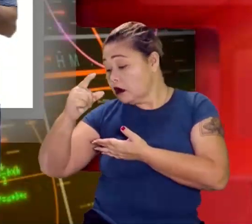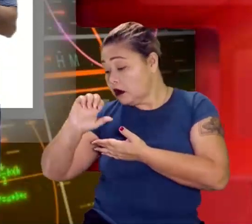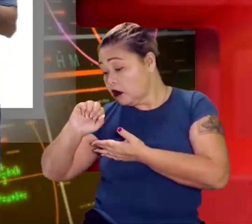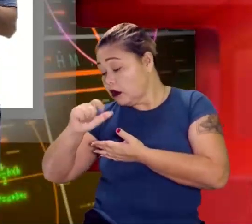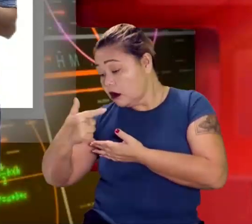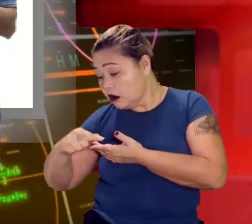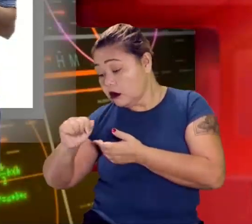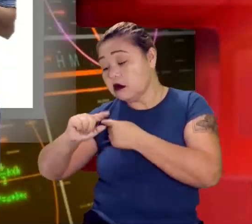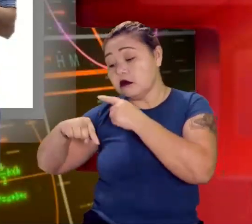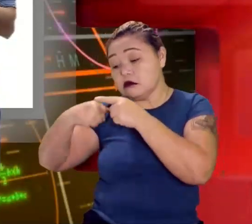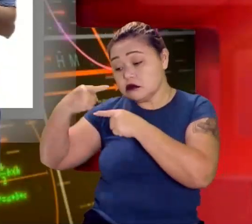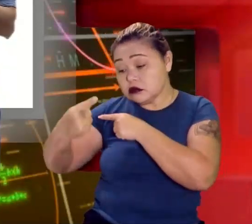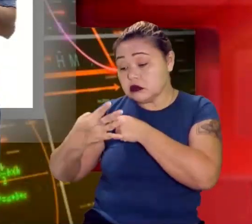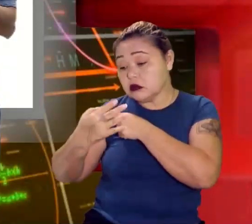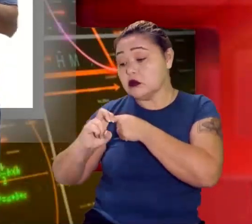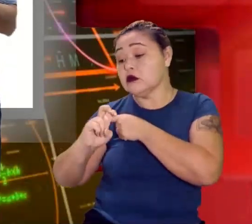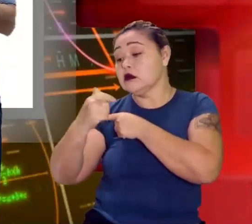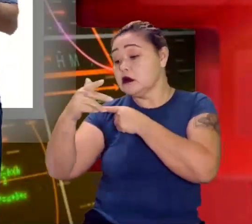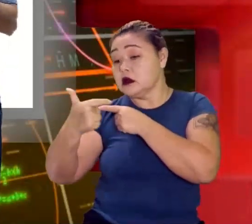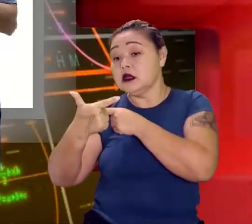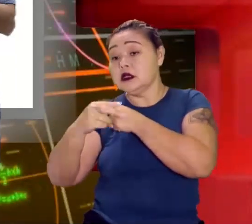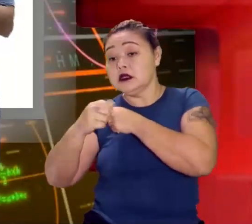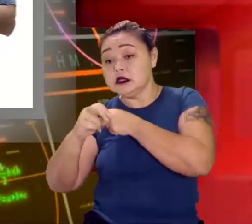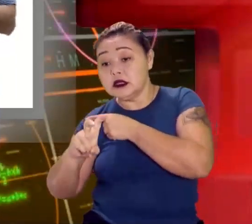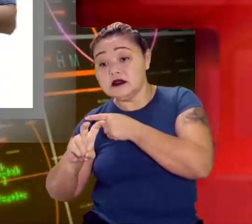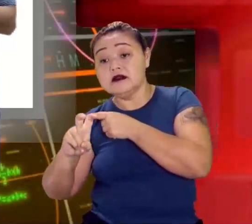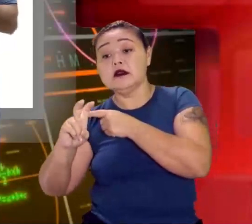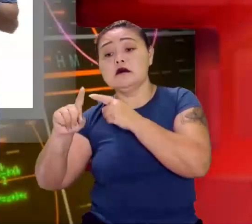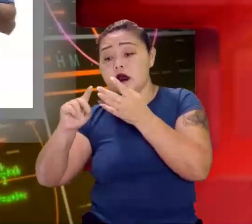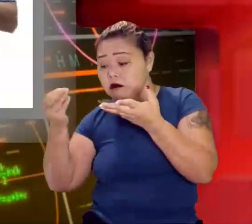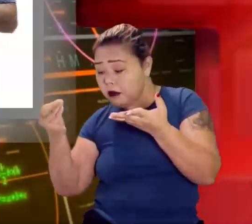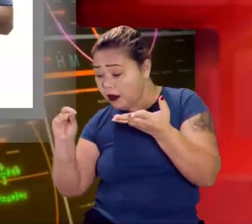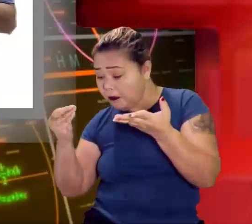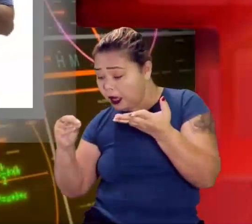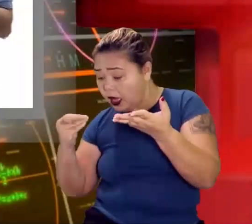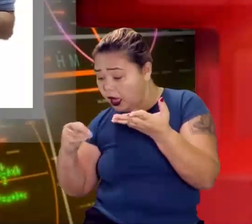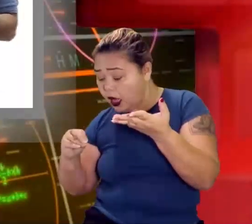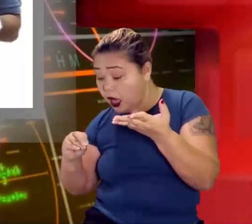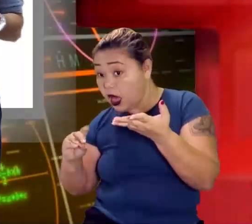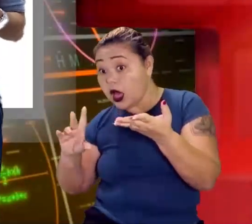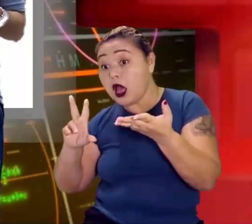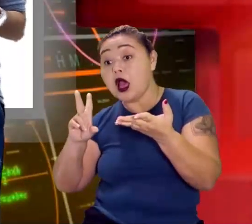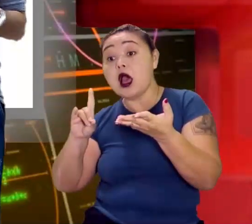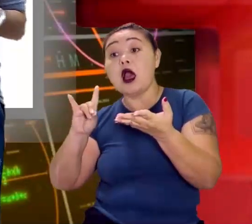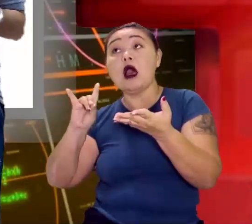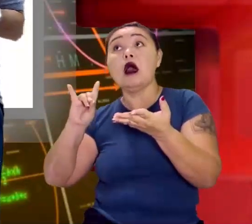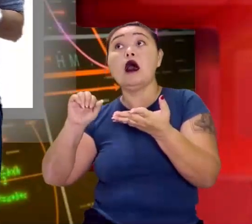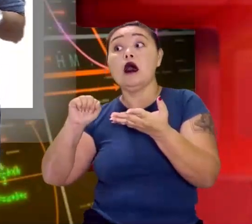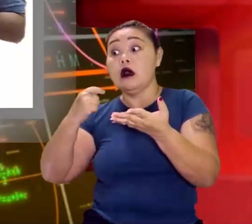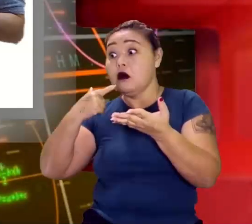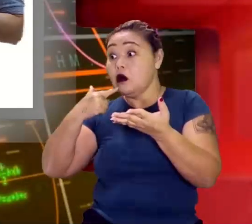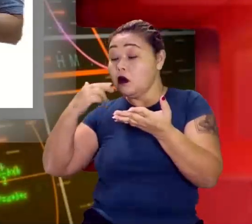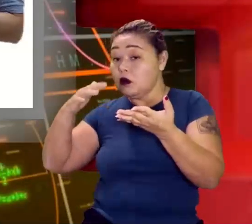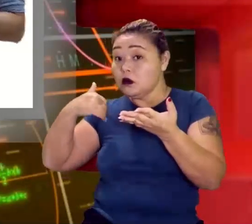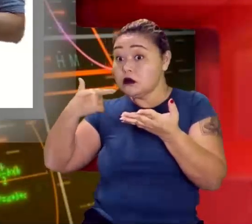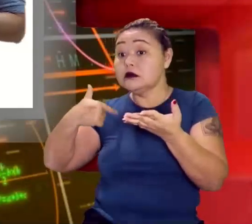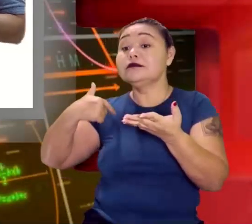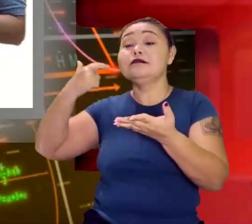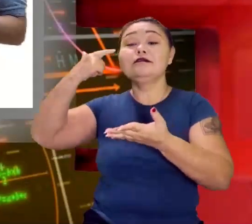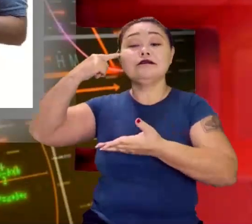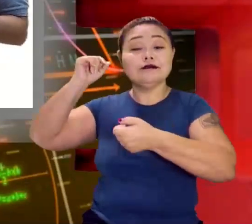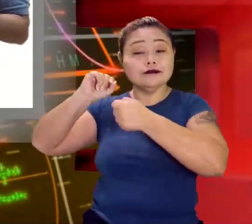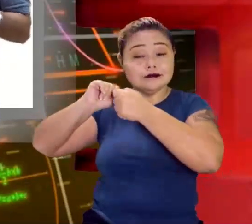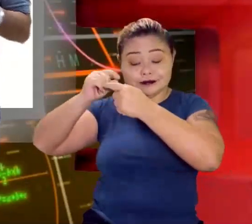ao cubo, 64. 5 ao cubo, 125. Vai colocando. Um dia, você vai falar assim, uau, ainda bem que eu fiz